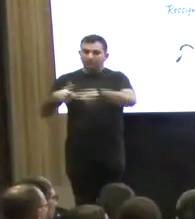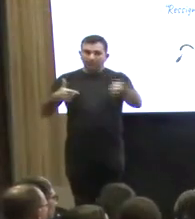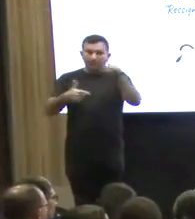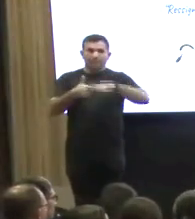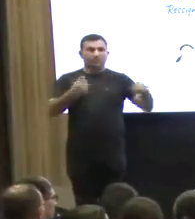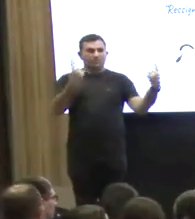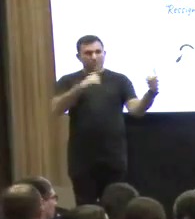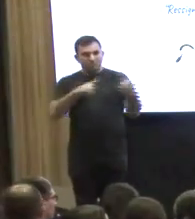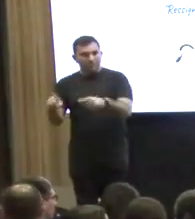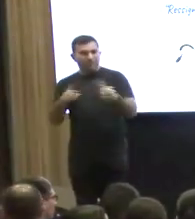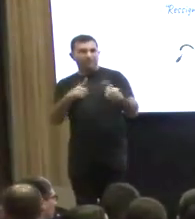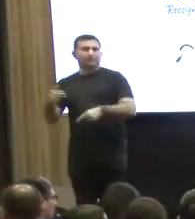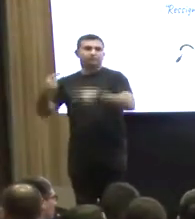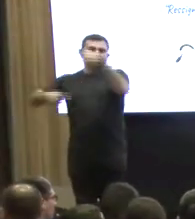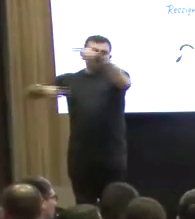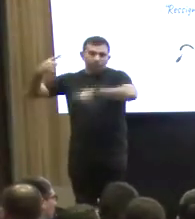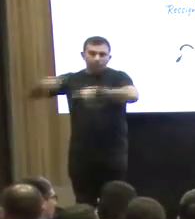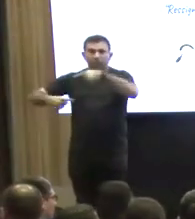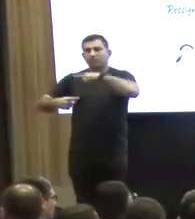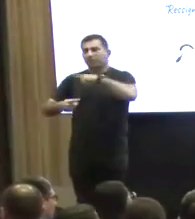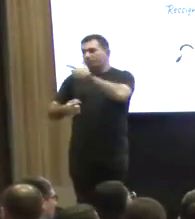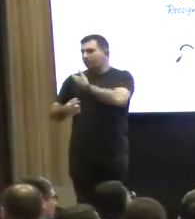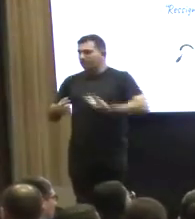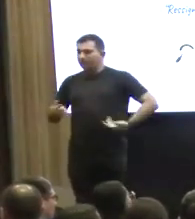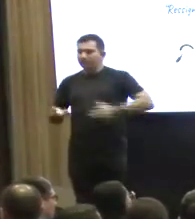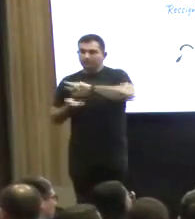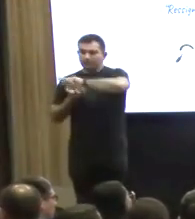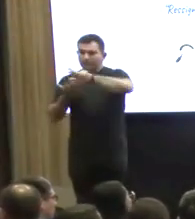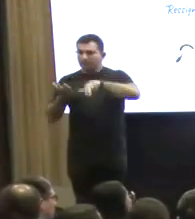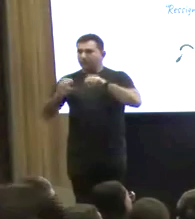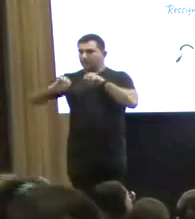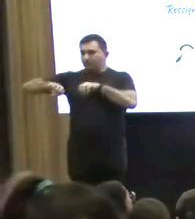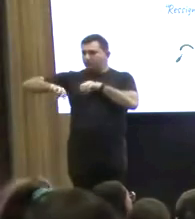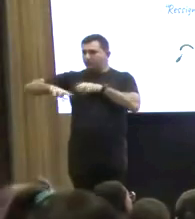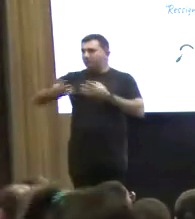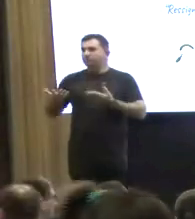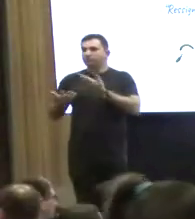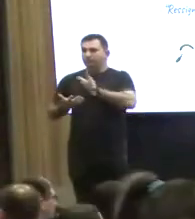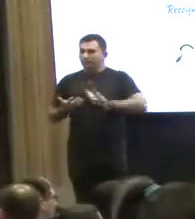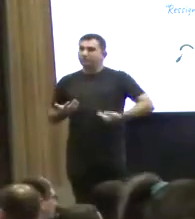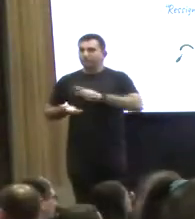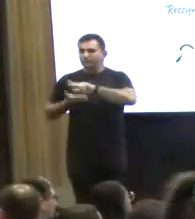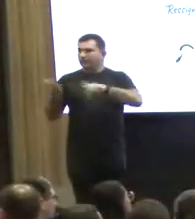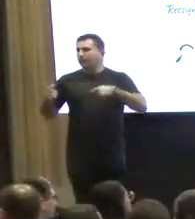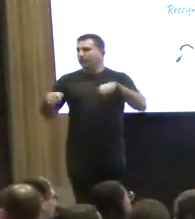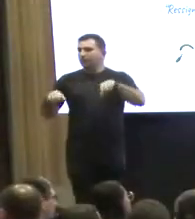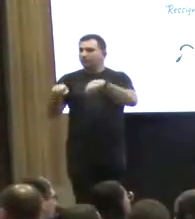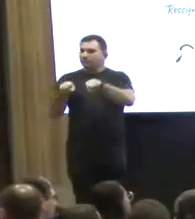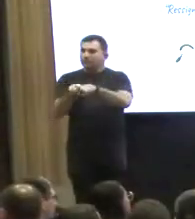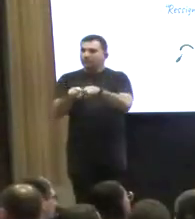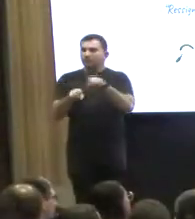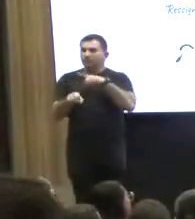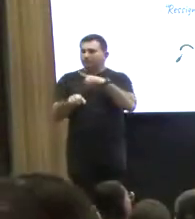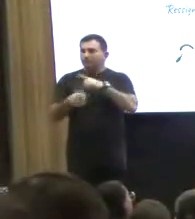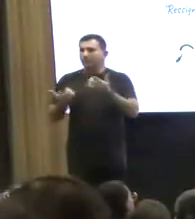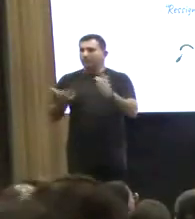das políticas da diversidade na educação pública nacional. Além disso, nós tivemos a emergência de